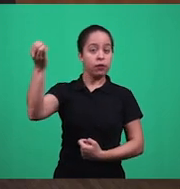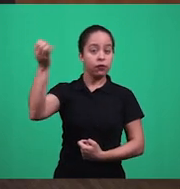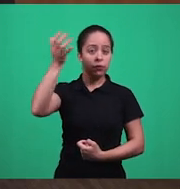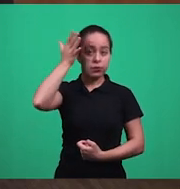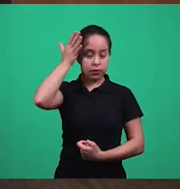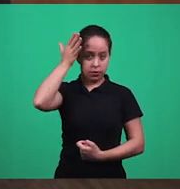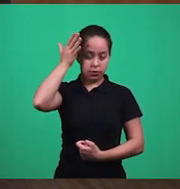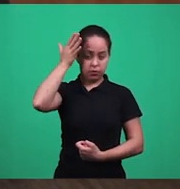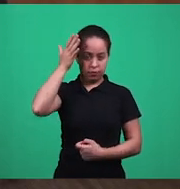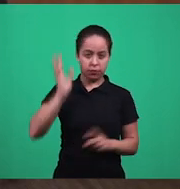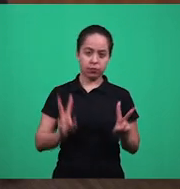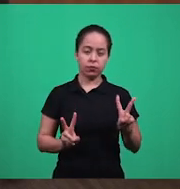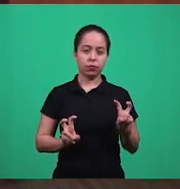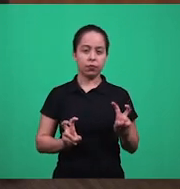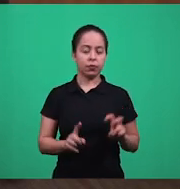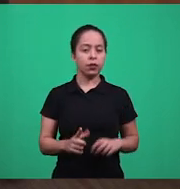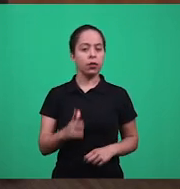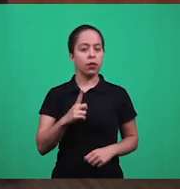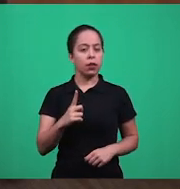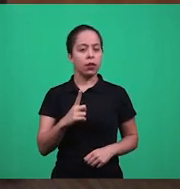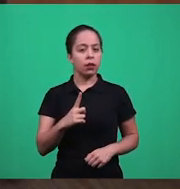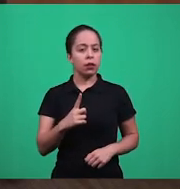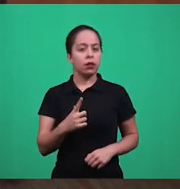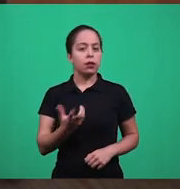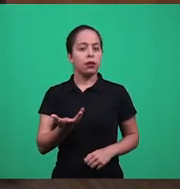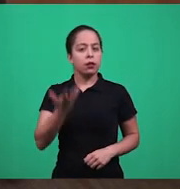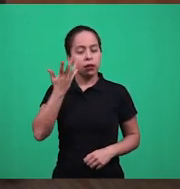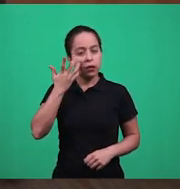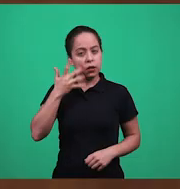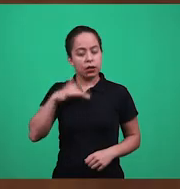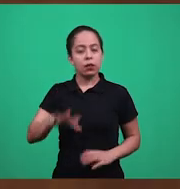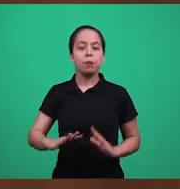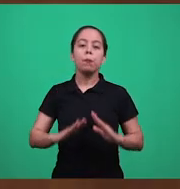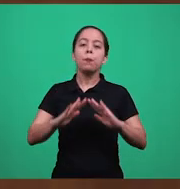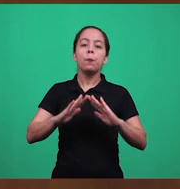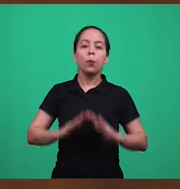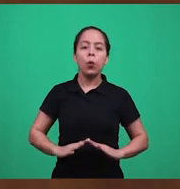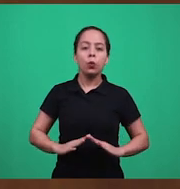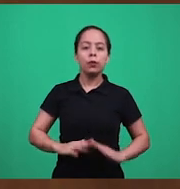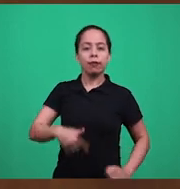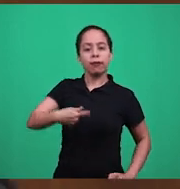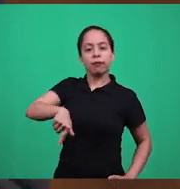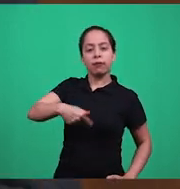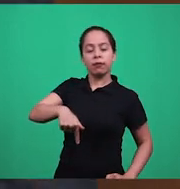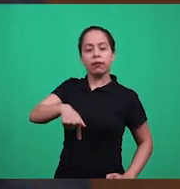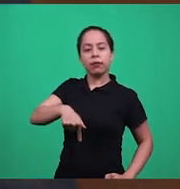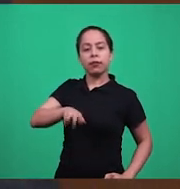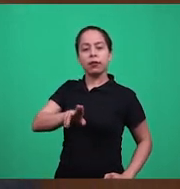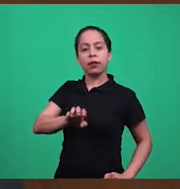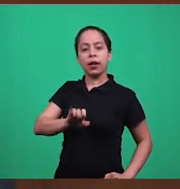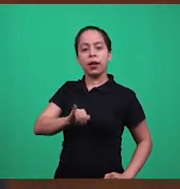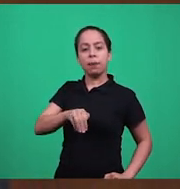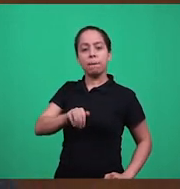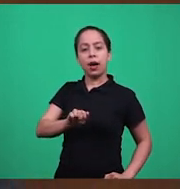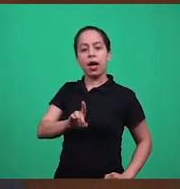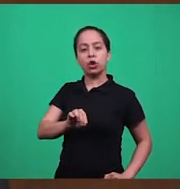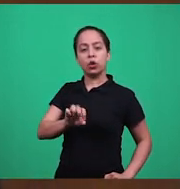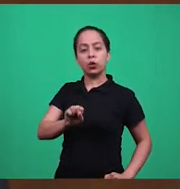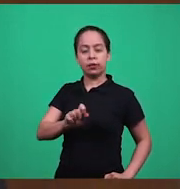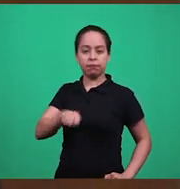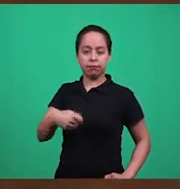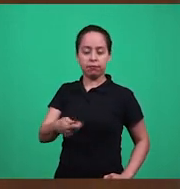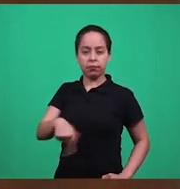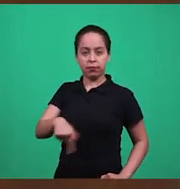uma revelação sobre uma criança que mora em Queimados, no